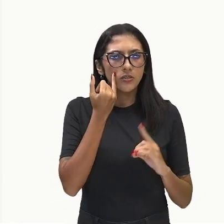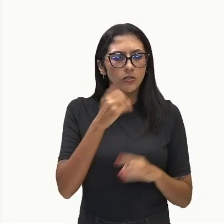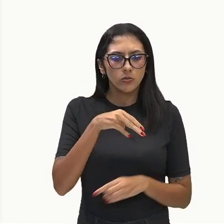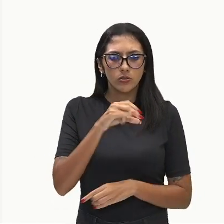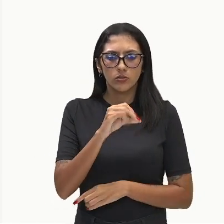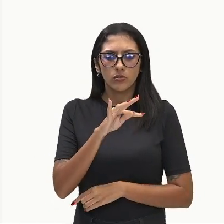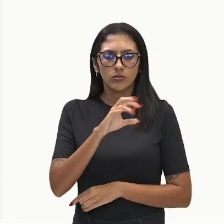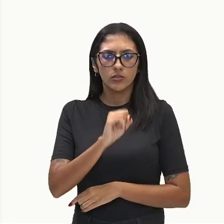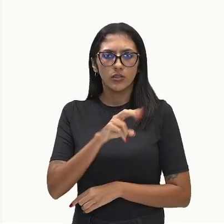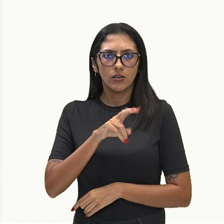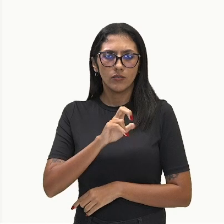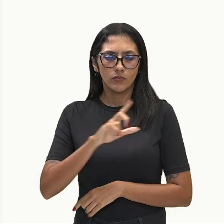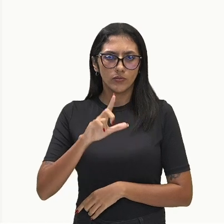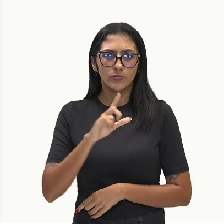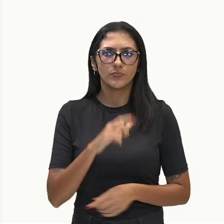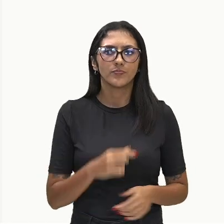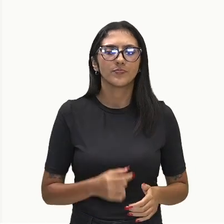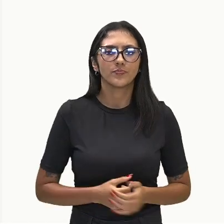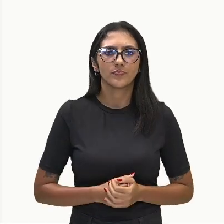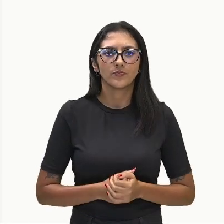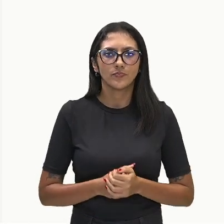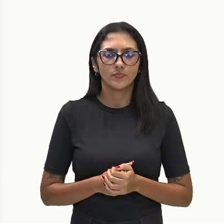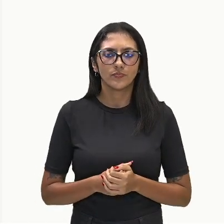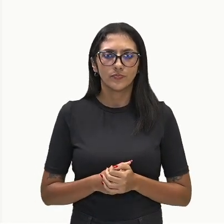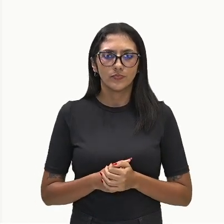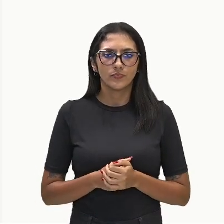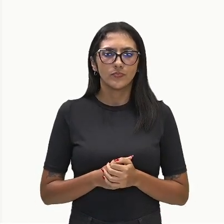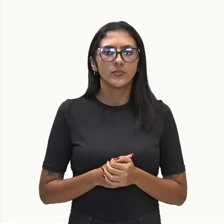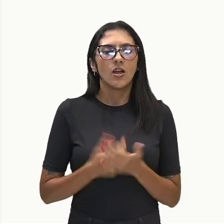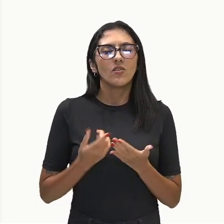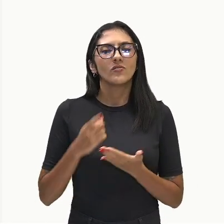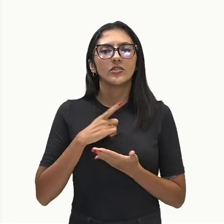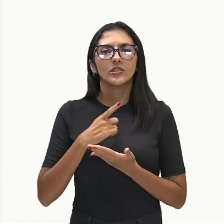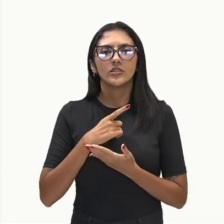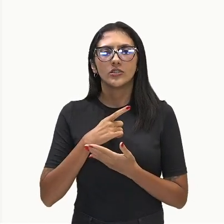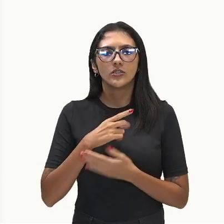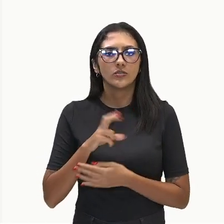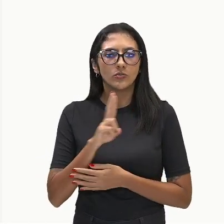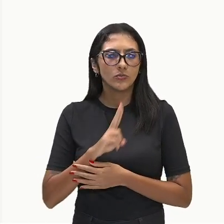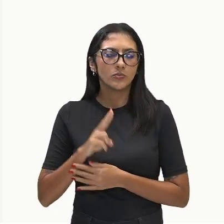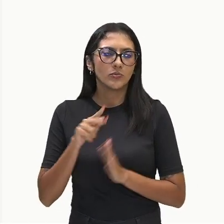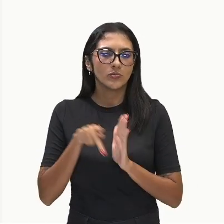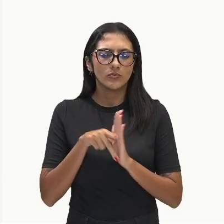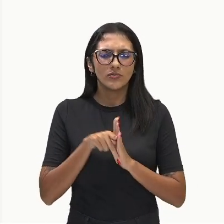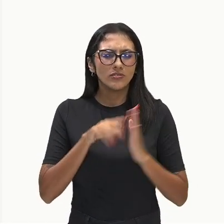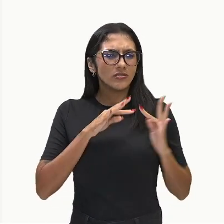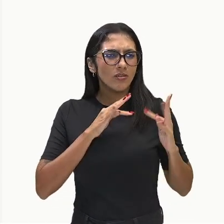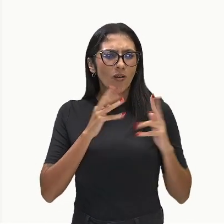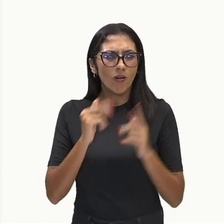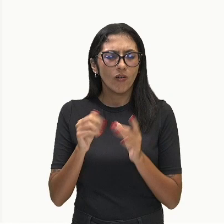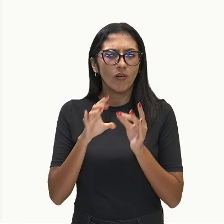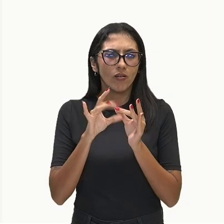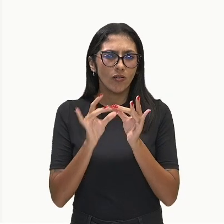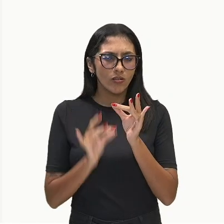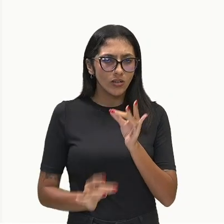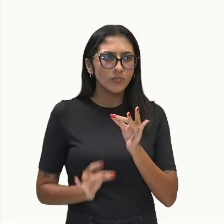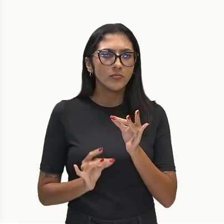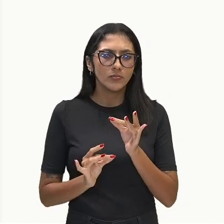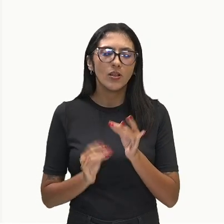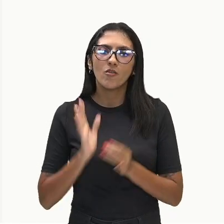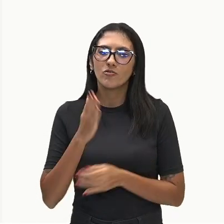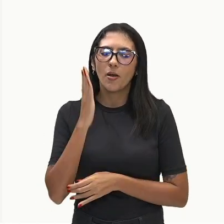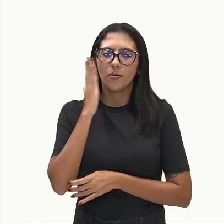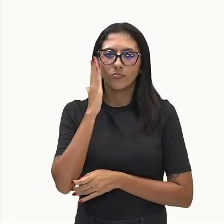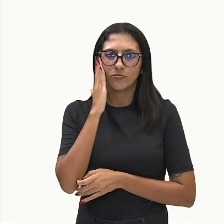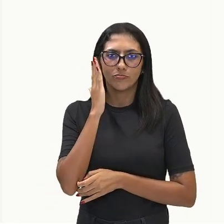Pitágoras? Porque ao invés da gente usar todo o Teorema de Pitágoras para desenvolver, a gente já sabe